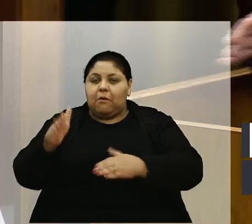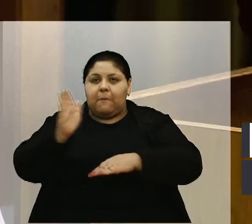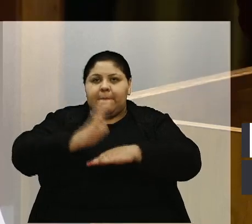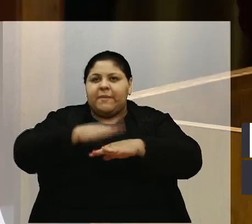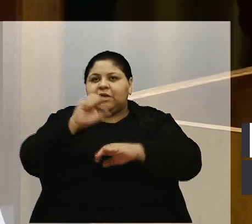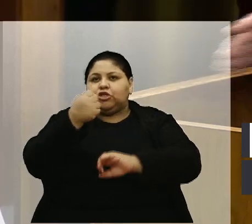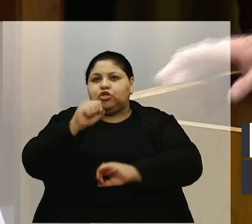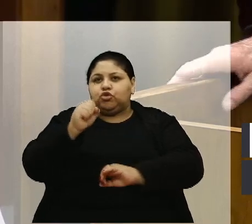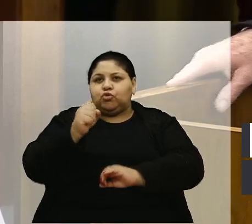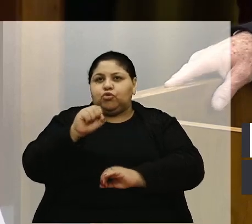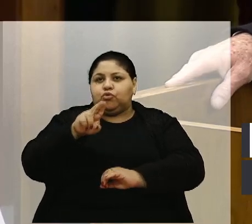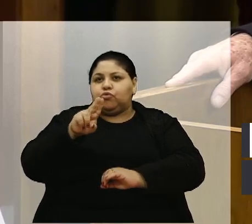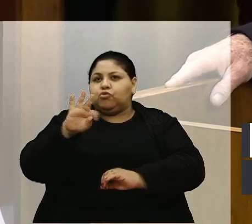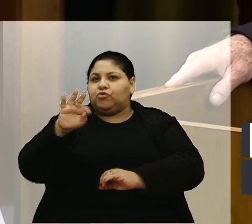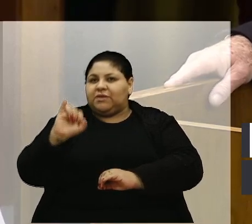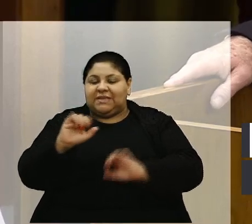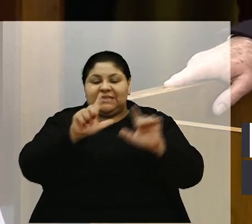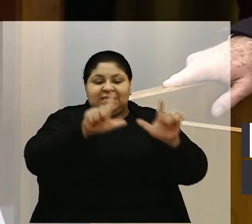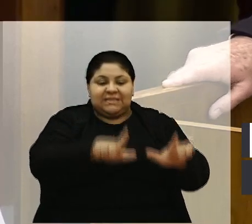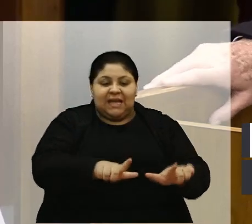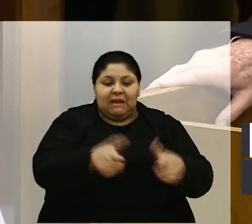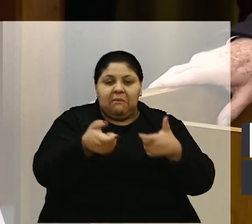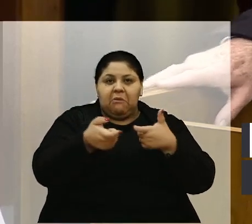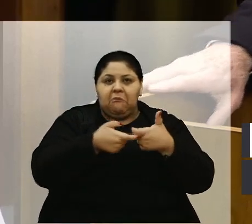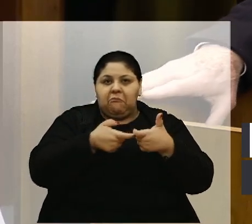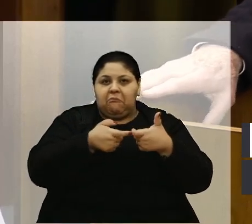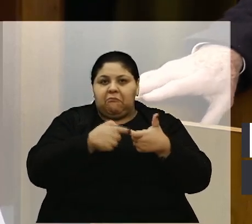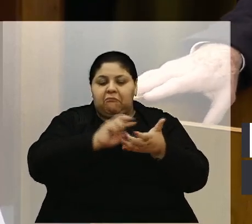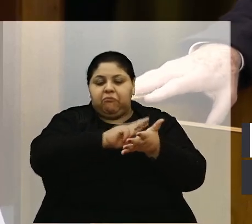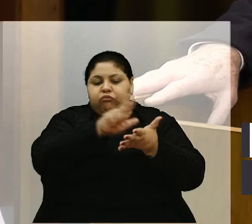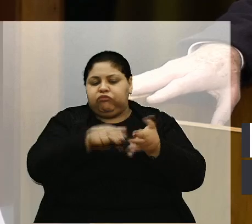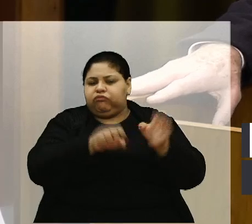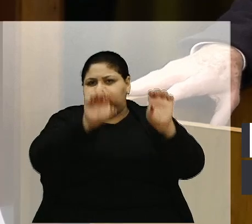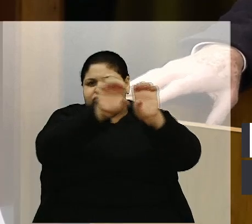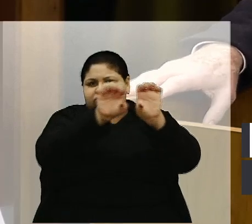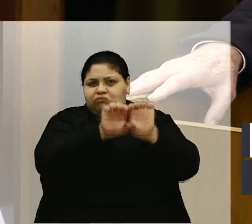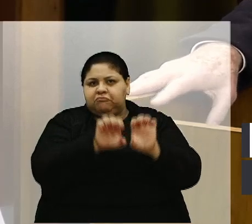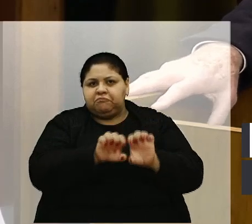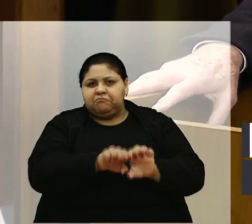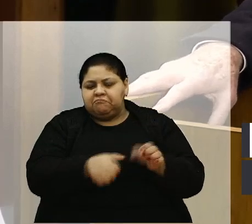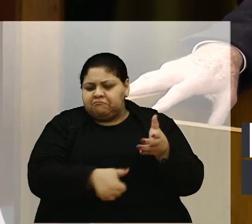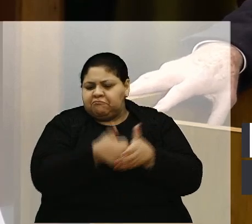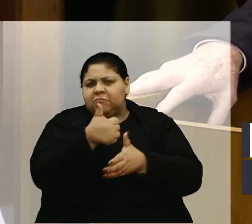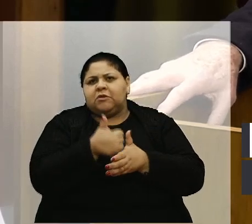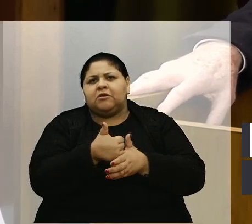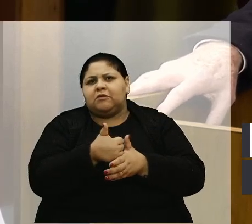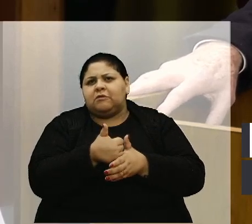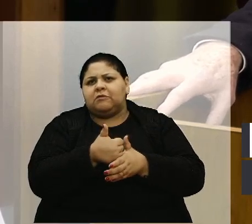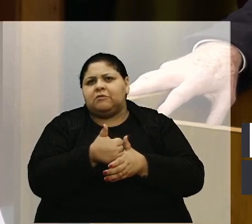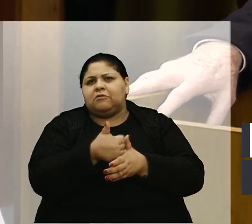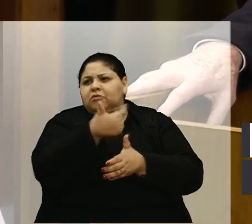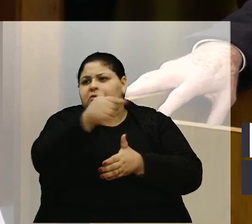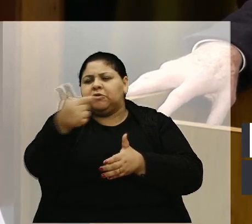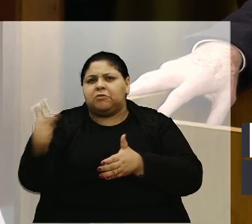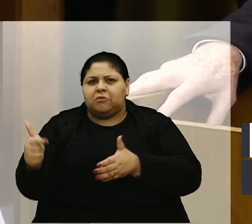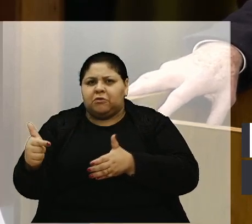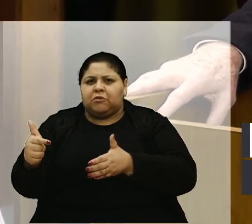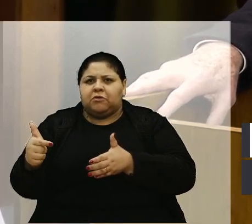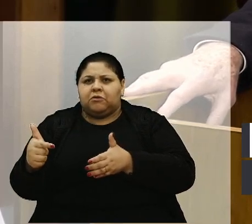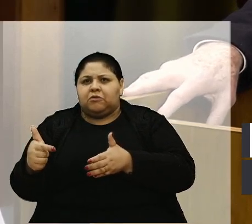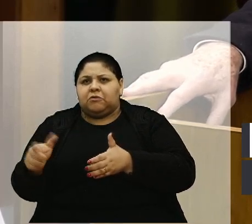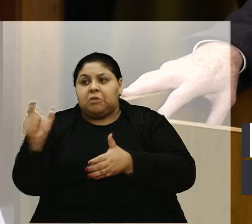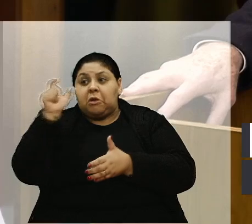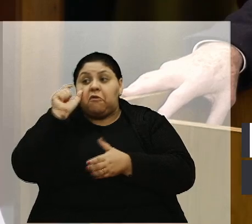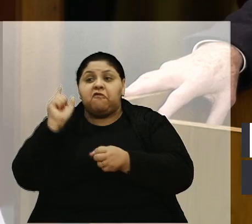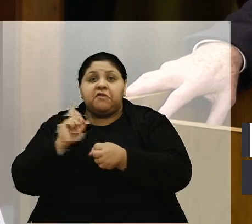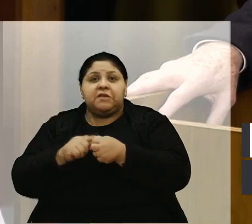salas, consultórios, enfim, uma estrutura muito melhor do que outros materno-infantil que eu vi na